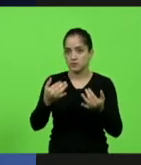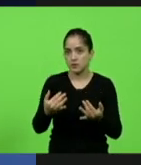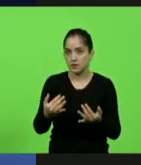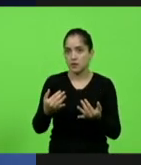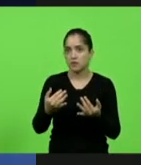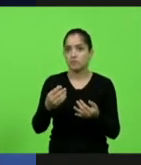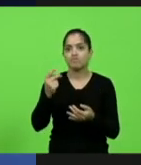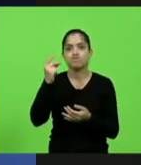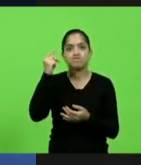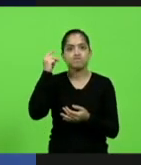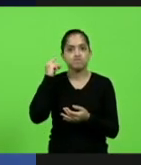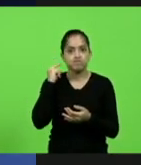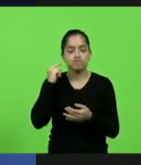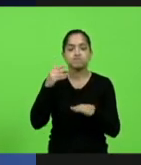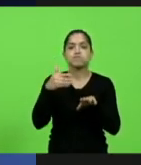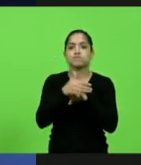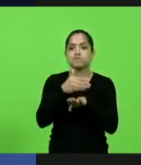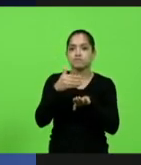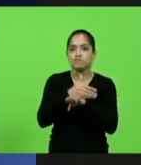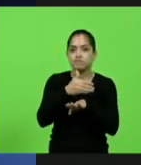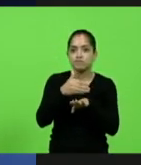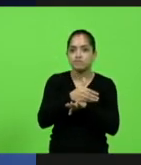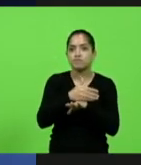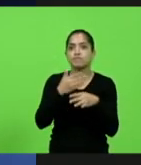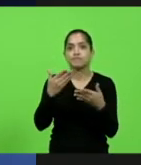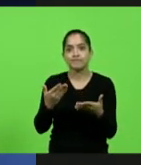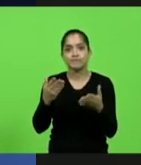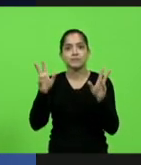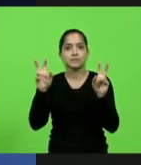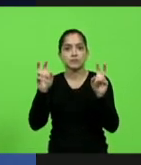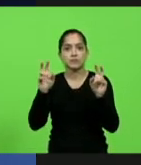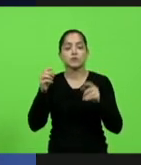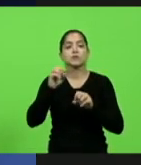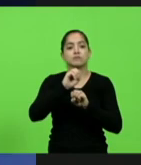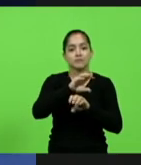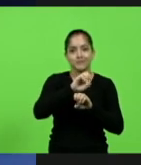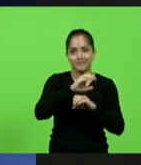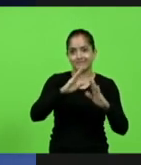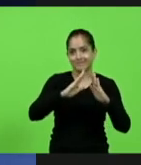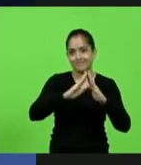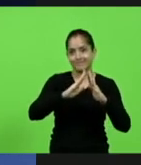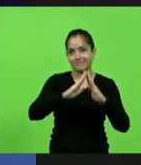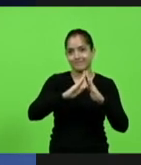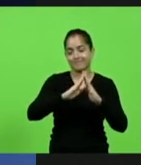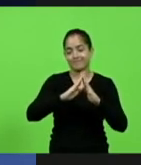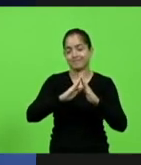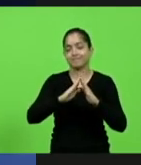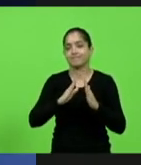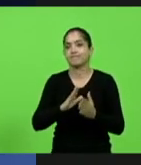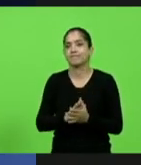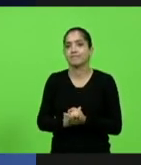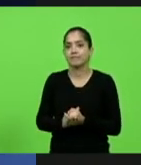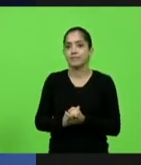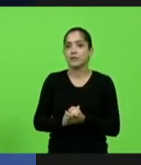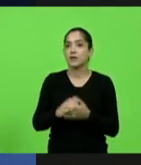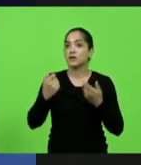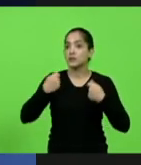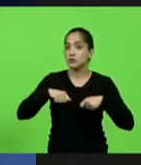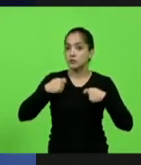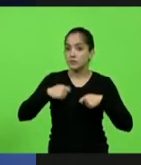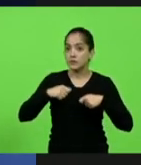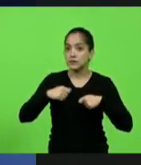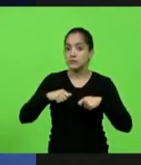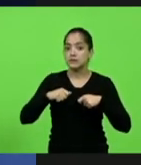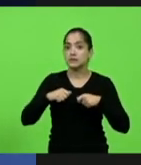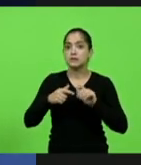tempo nós participamos dos debates sobre educação domiciliar. E temos que fazer uma grande diferença